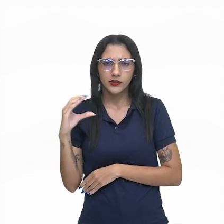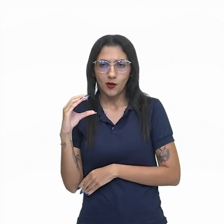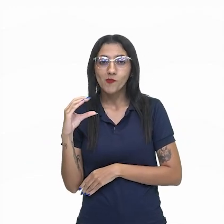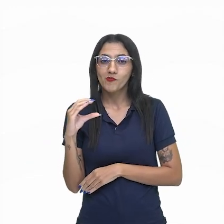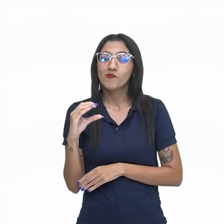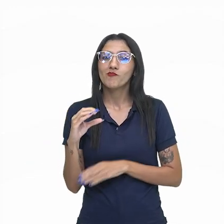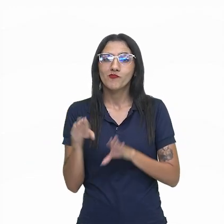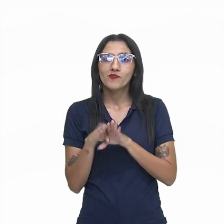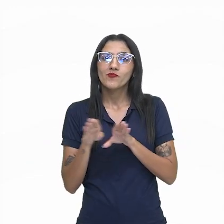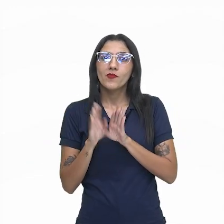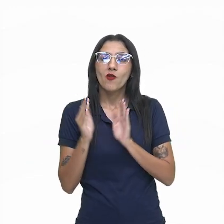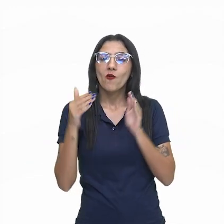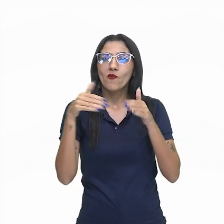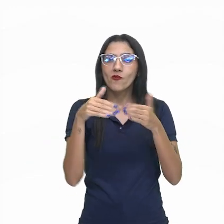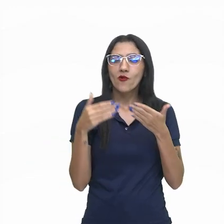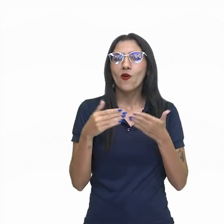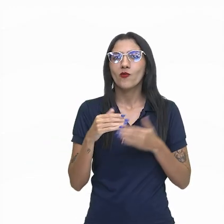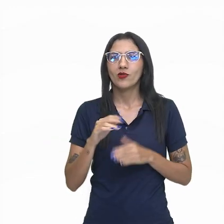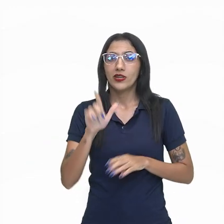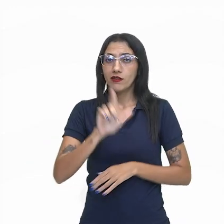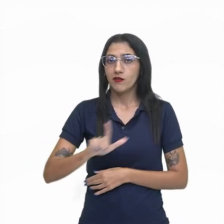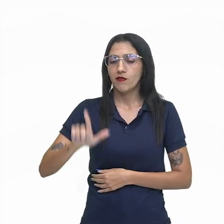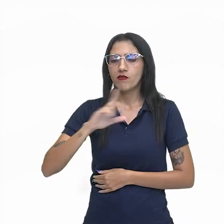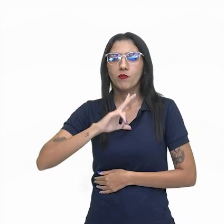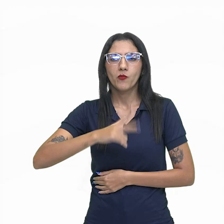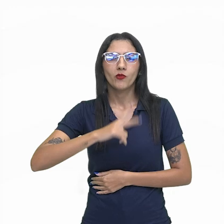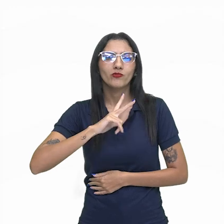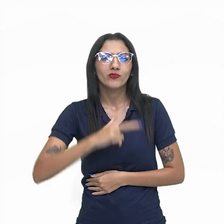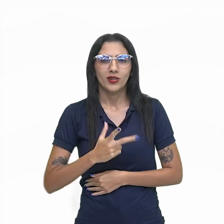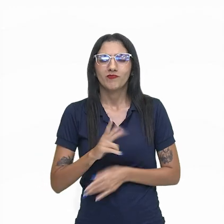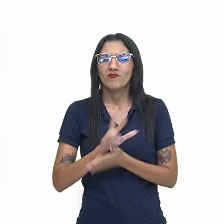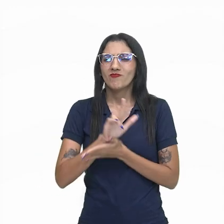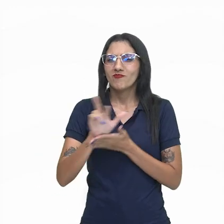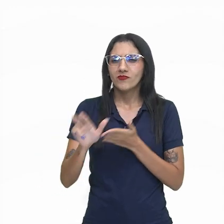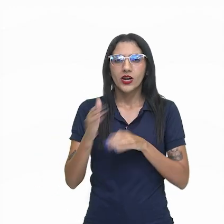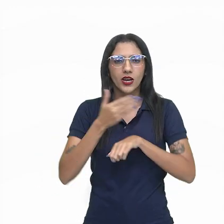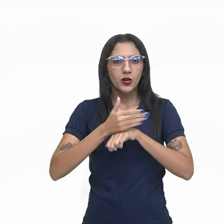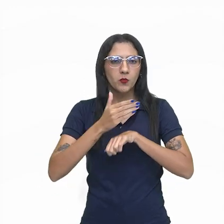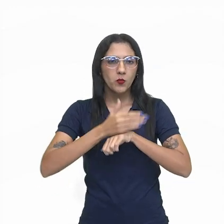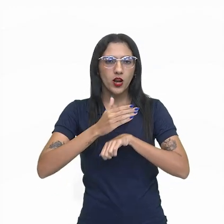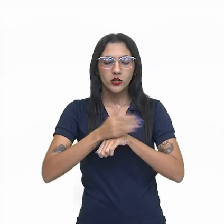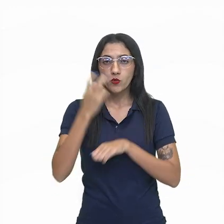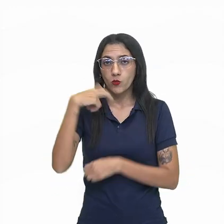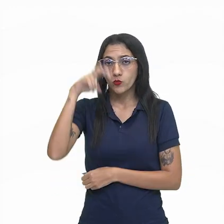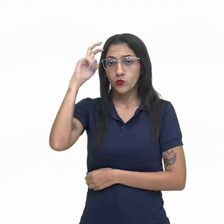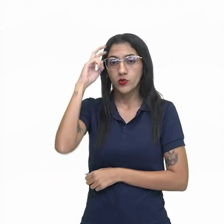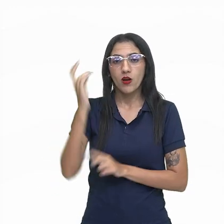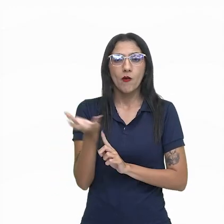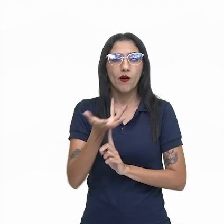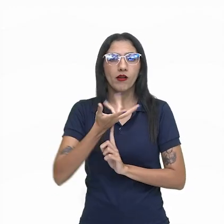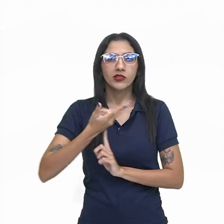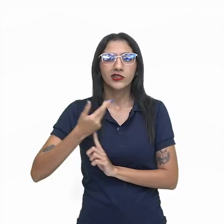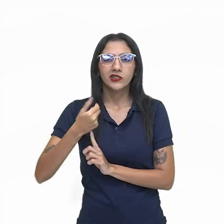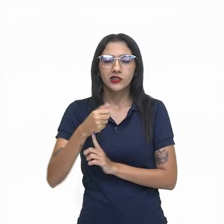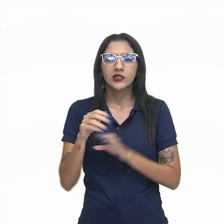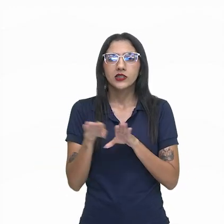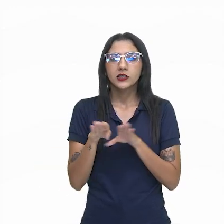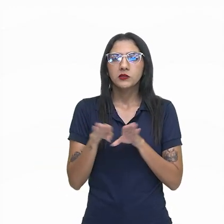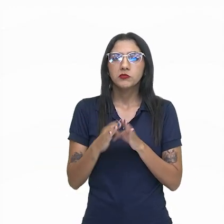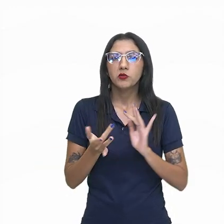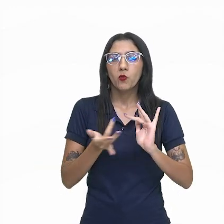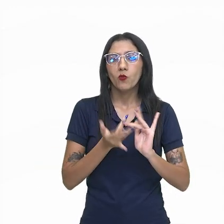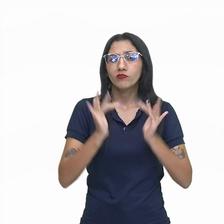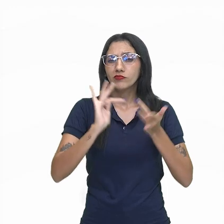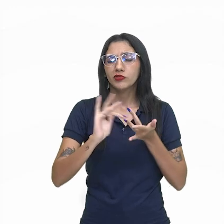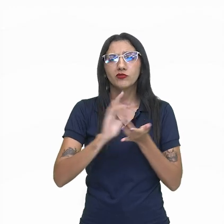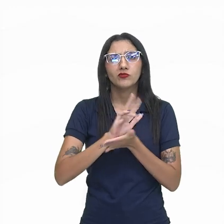para a literatura portuguesa a partir das práticas culturais, artísticas e verbais em